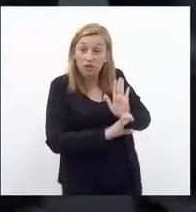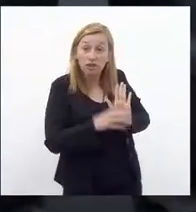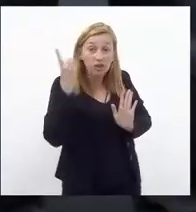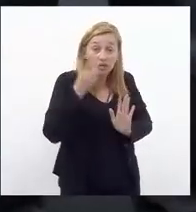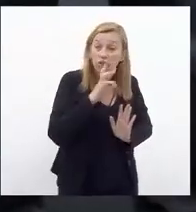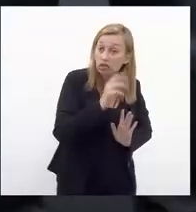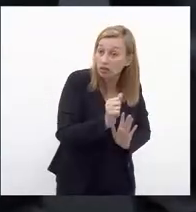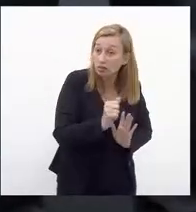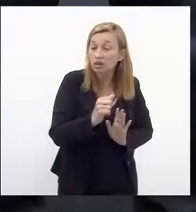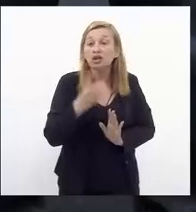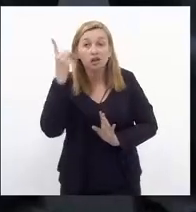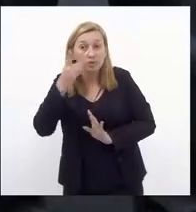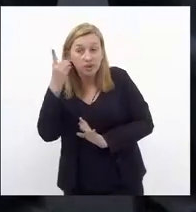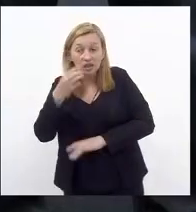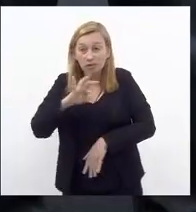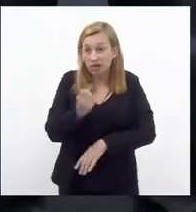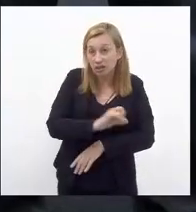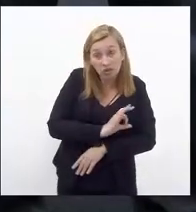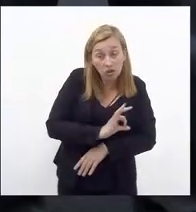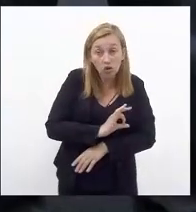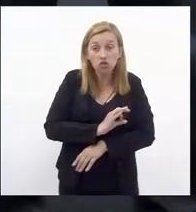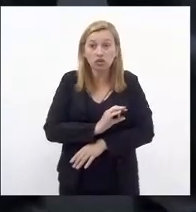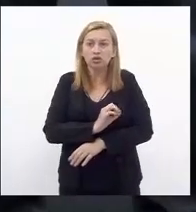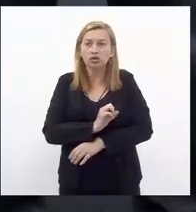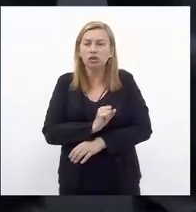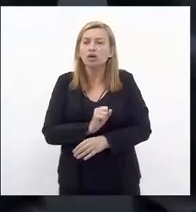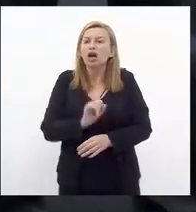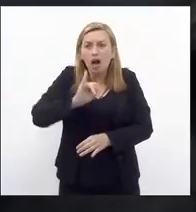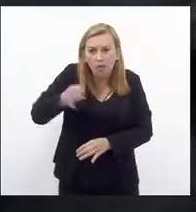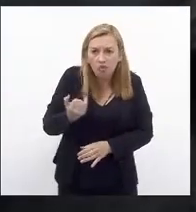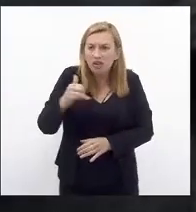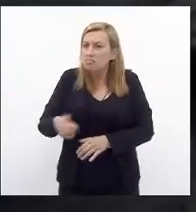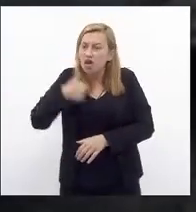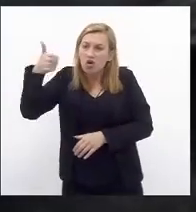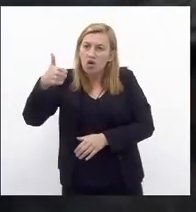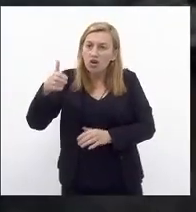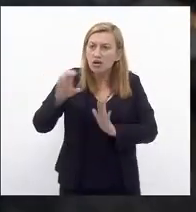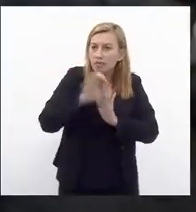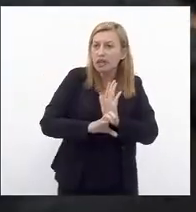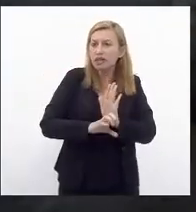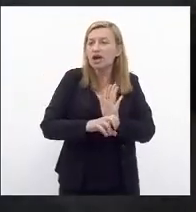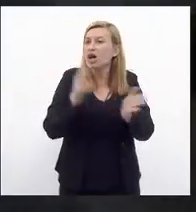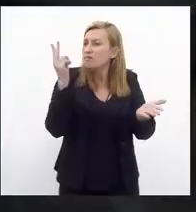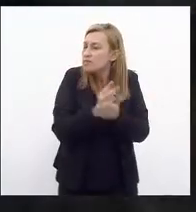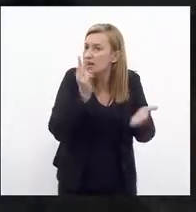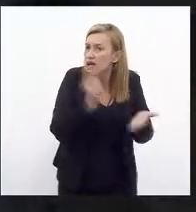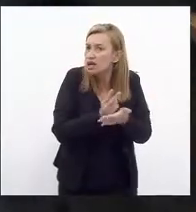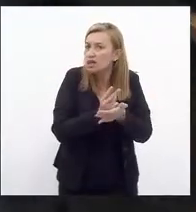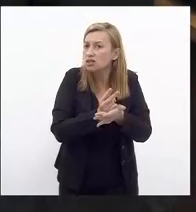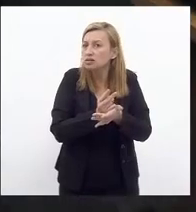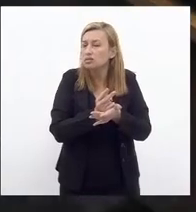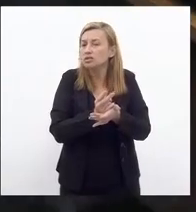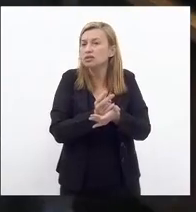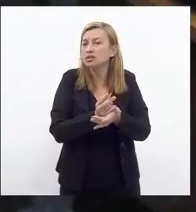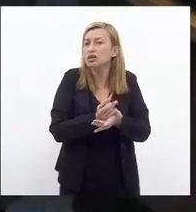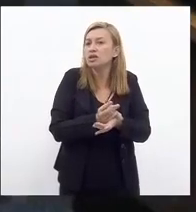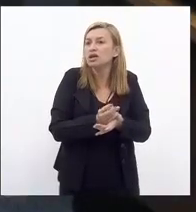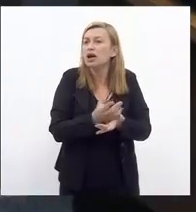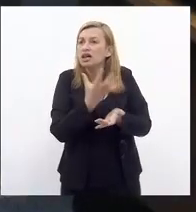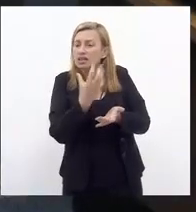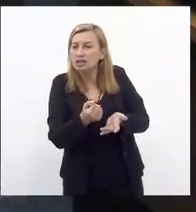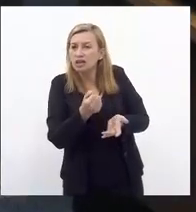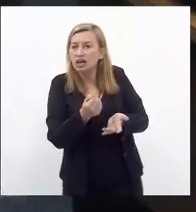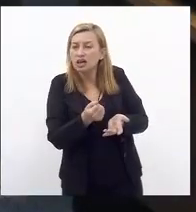Rodrigo Amorim tinha emenda da deputada Martha Rocha que aproveita é melhor emenda mesmo tendo na posição a favor policiais